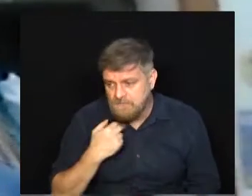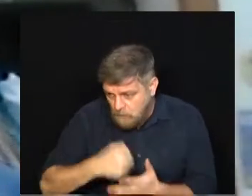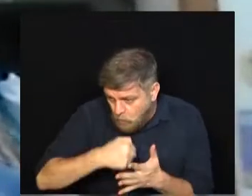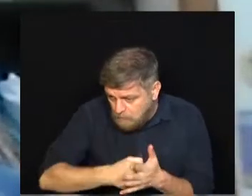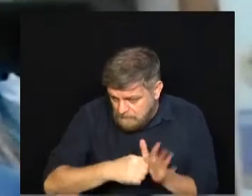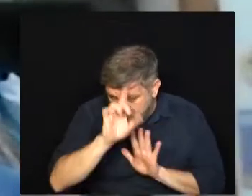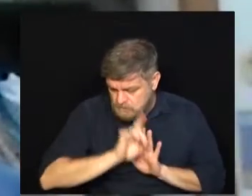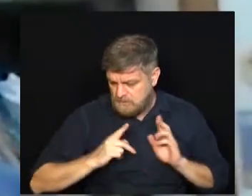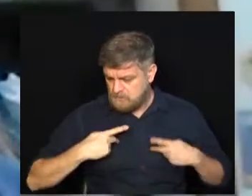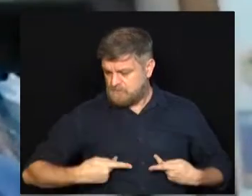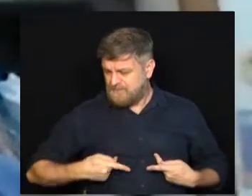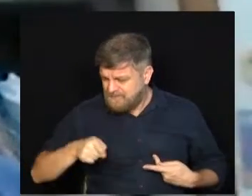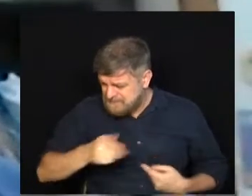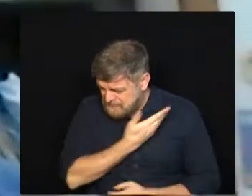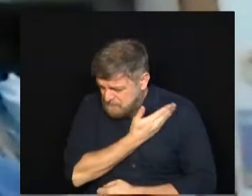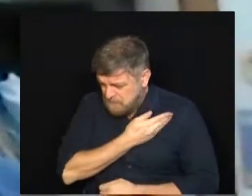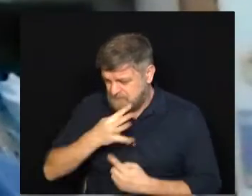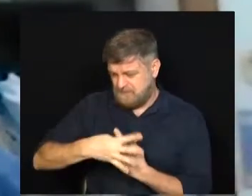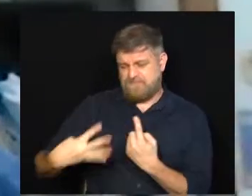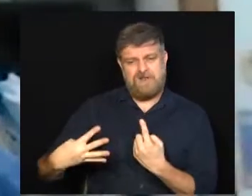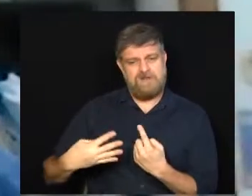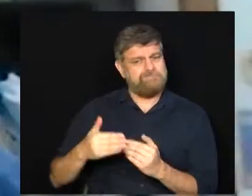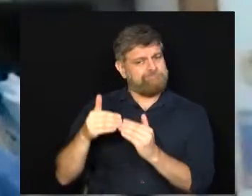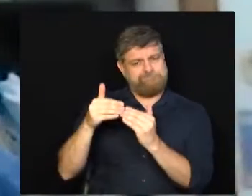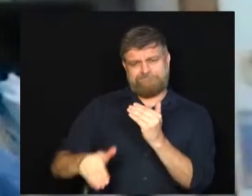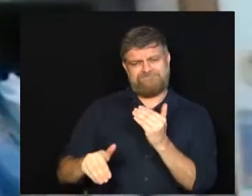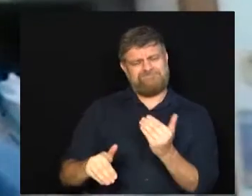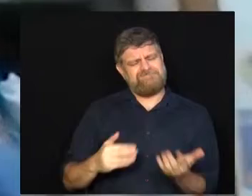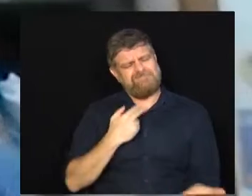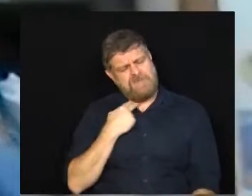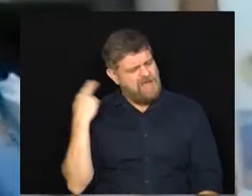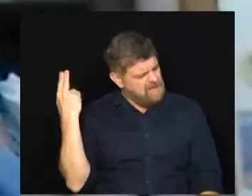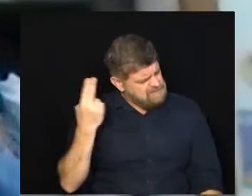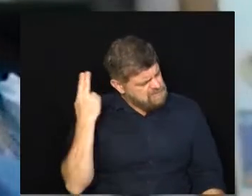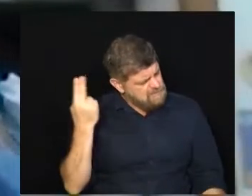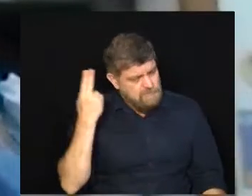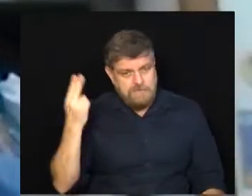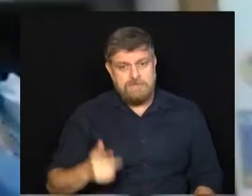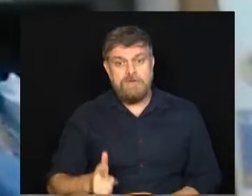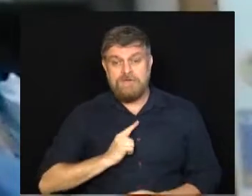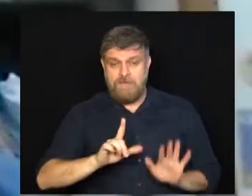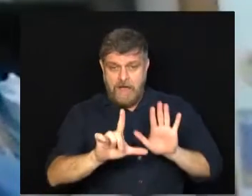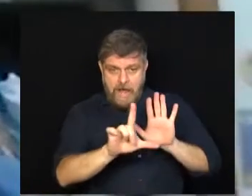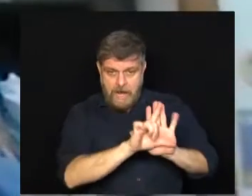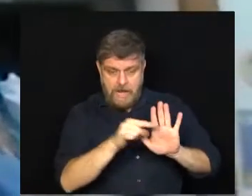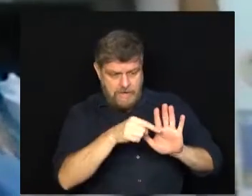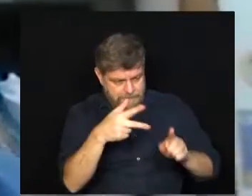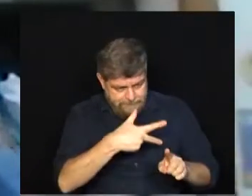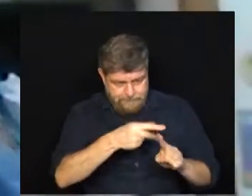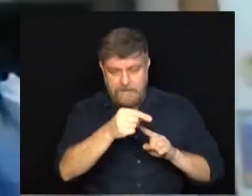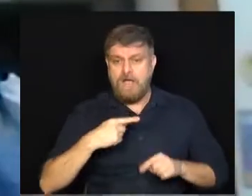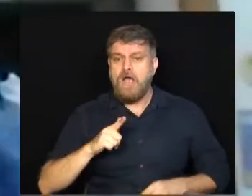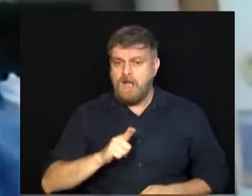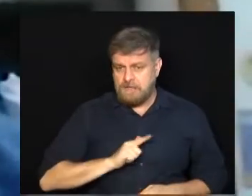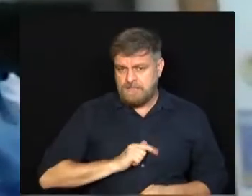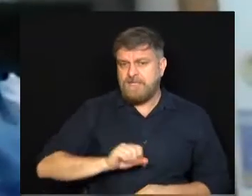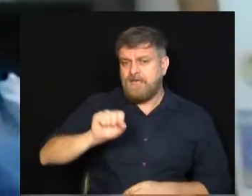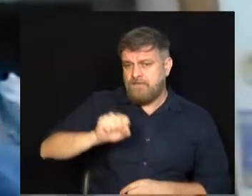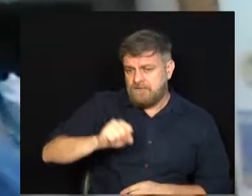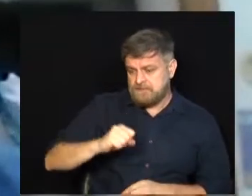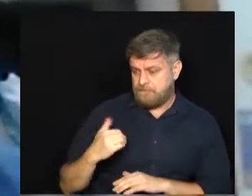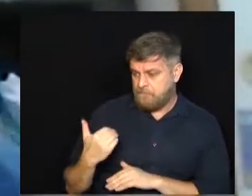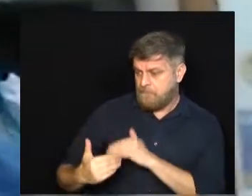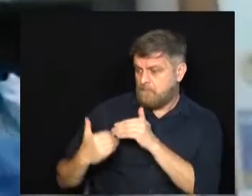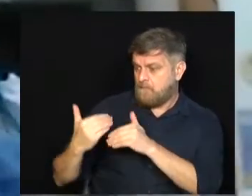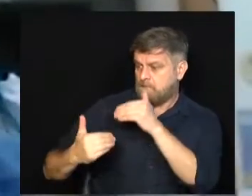humanos. Não defende. Então, nós tivemos conquistas nessas leis e tivemos uma conquista, foi um processo muito